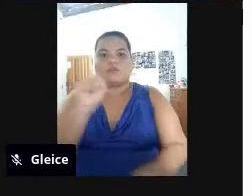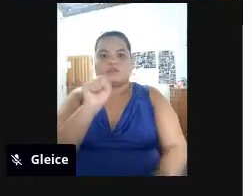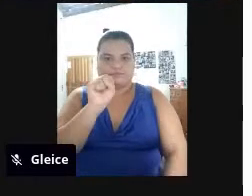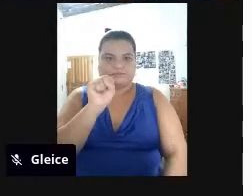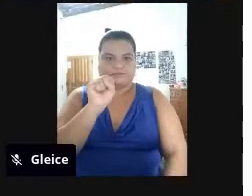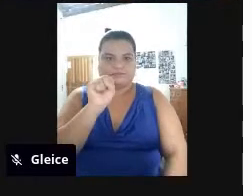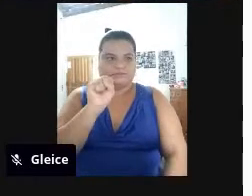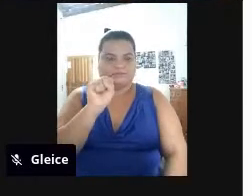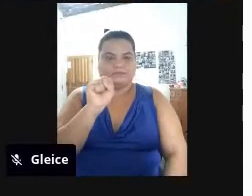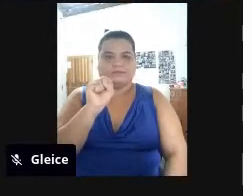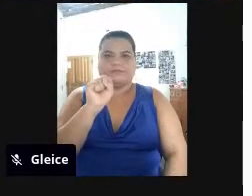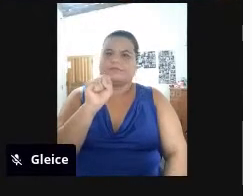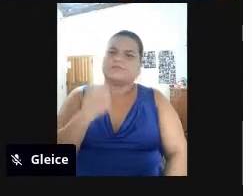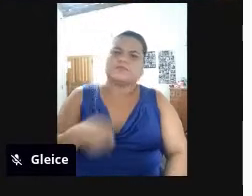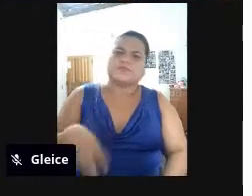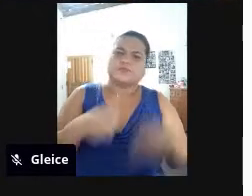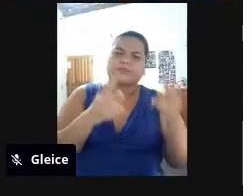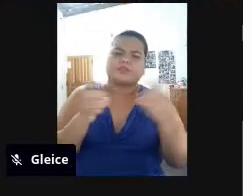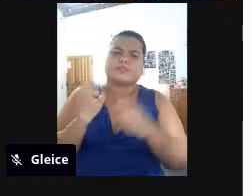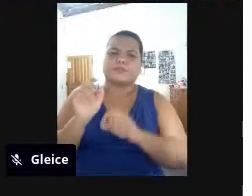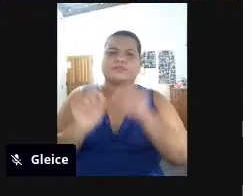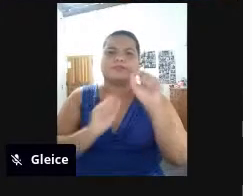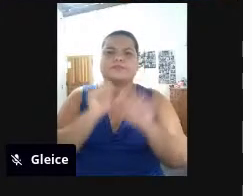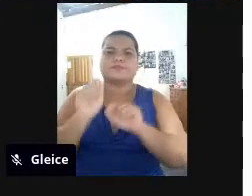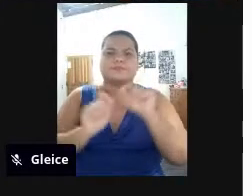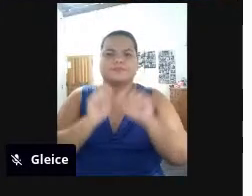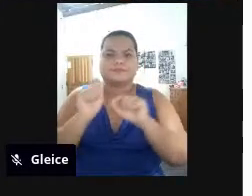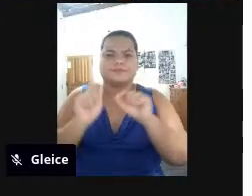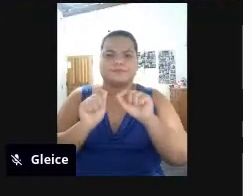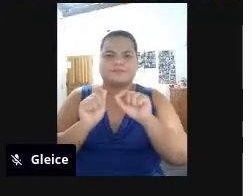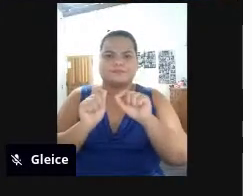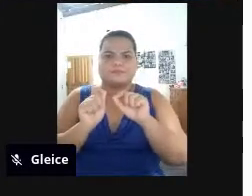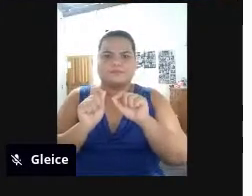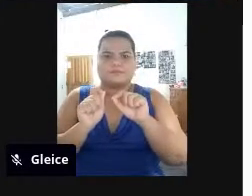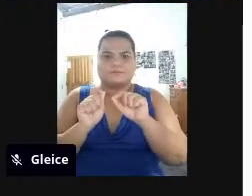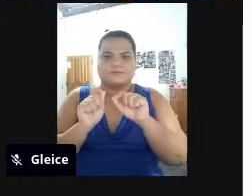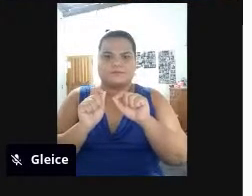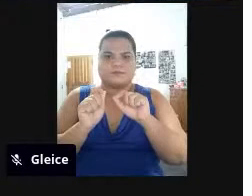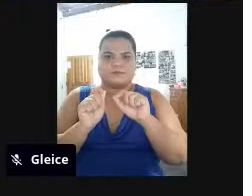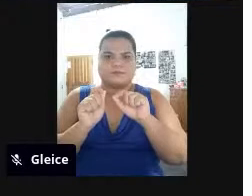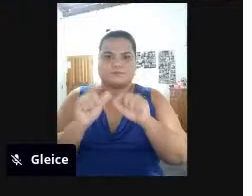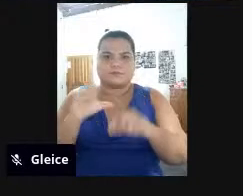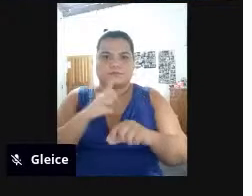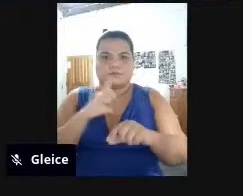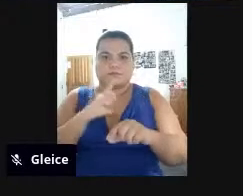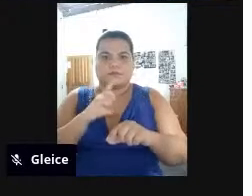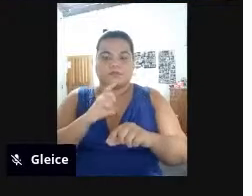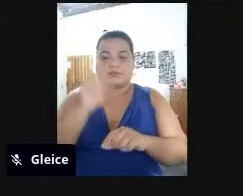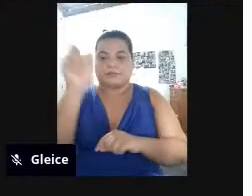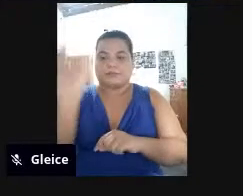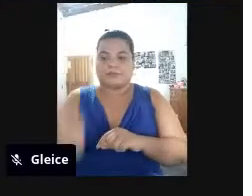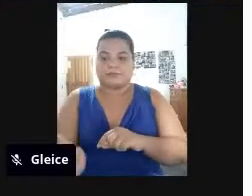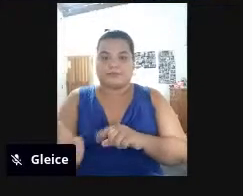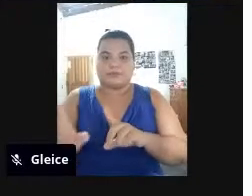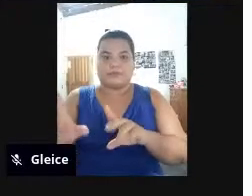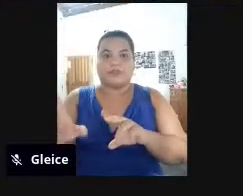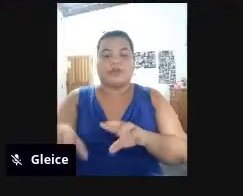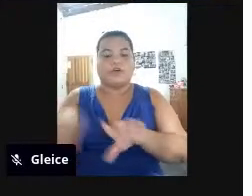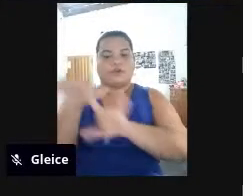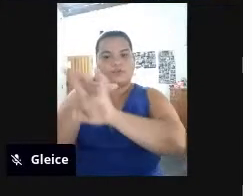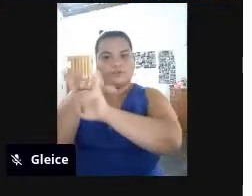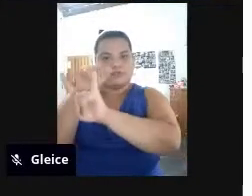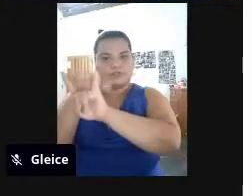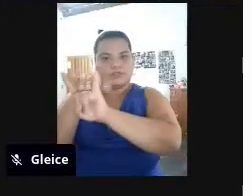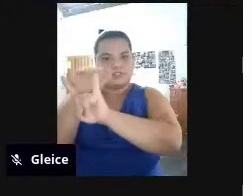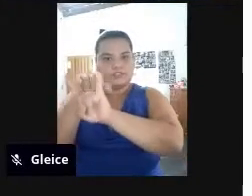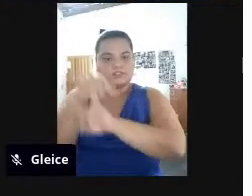observado? Foi observado que, aqui a gente tem indivíduos vegetarianos comparados com indivíduos veganos. Foi